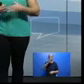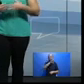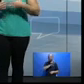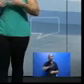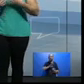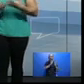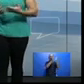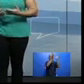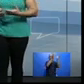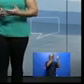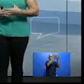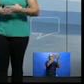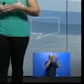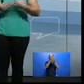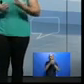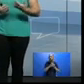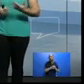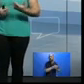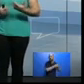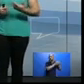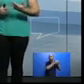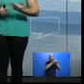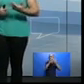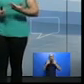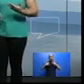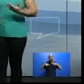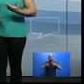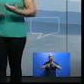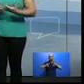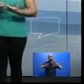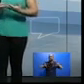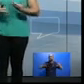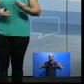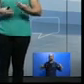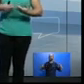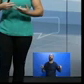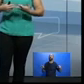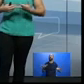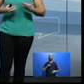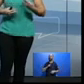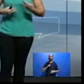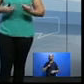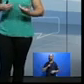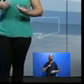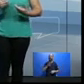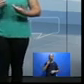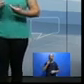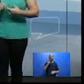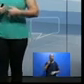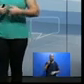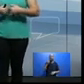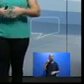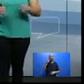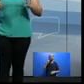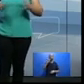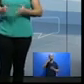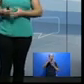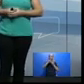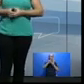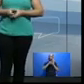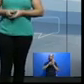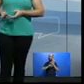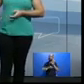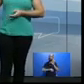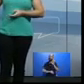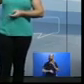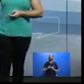etnias, de várias culturas, várias línguas, o tupi-guarani, o tupinambá e um monte de